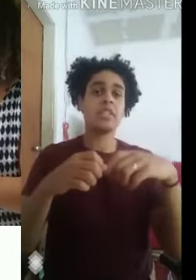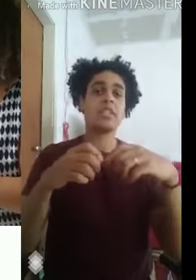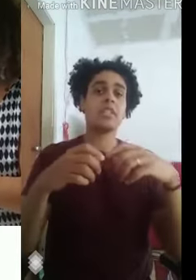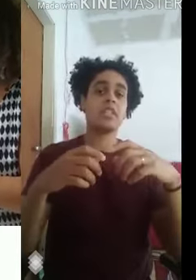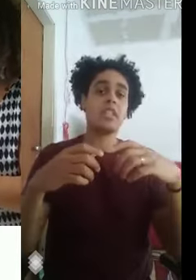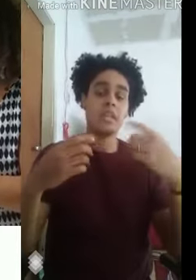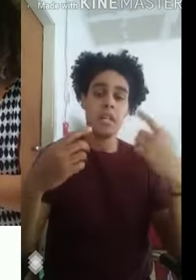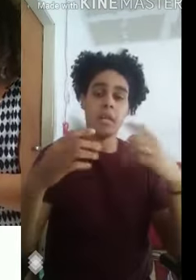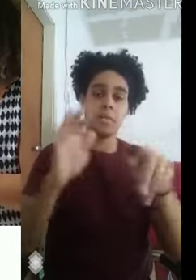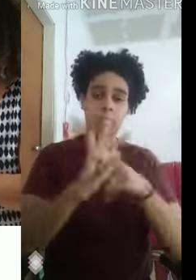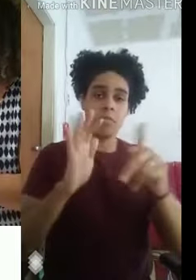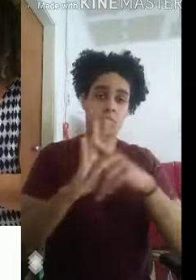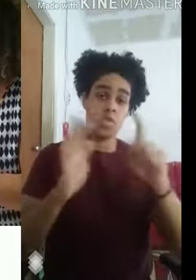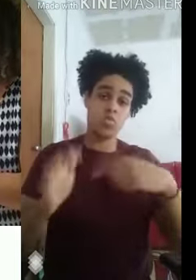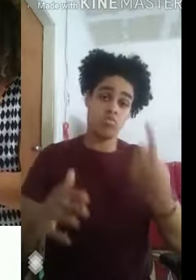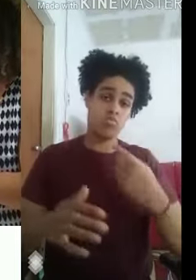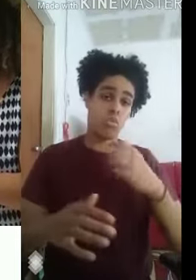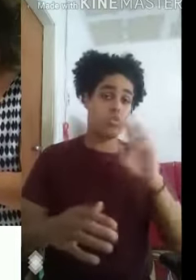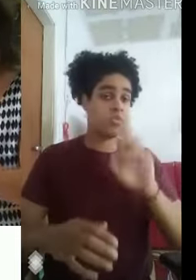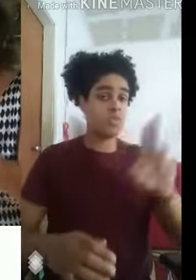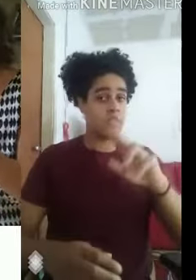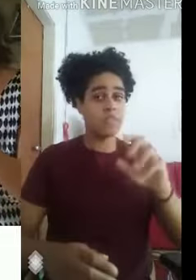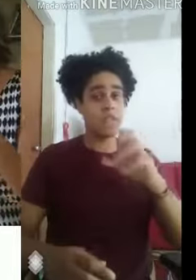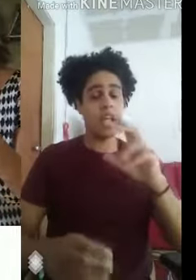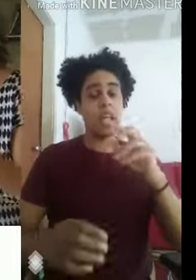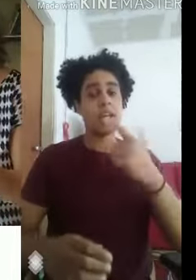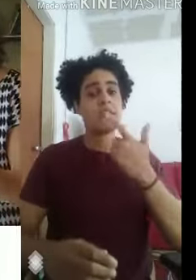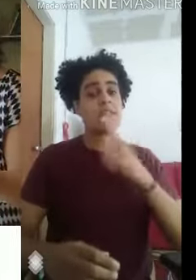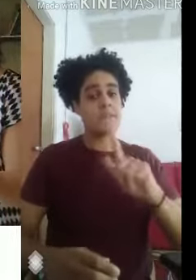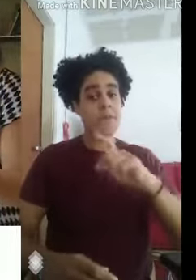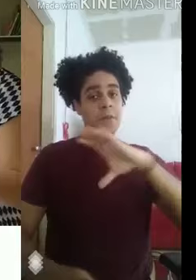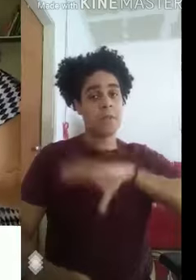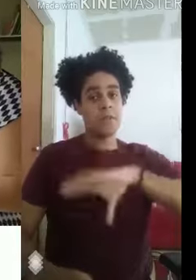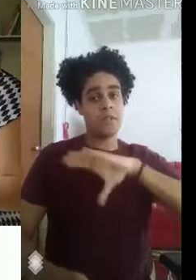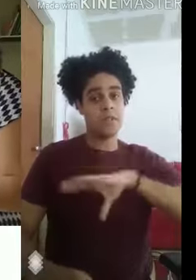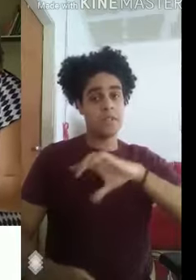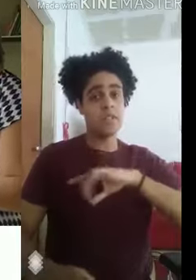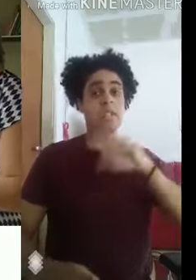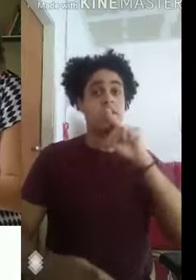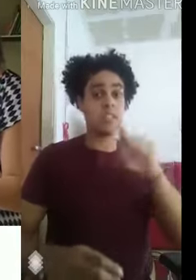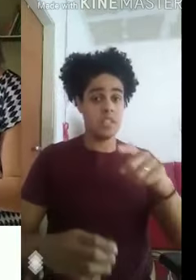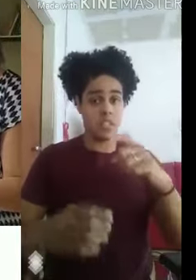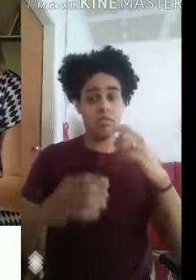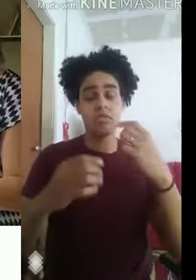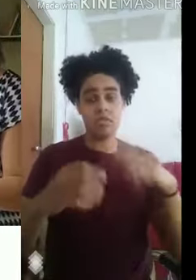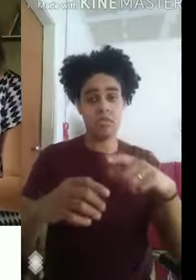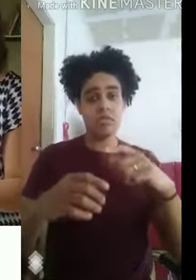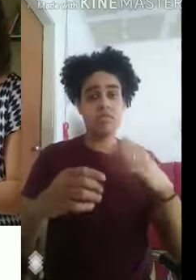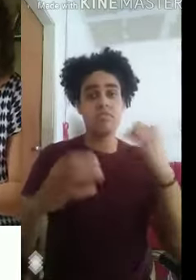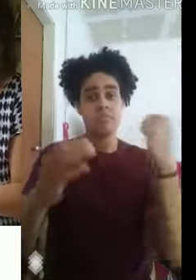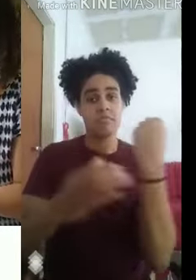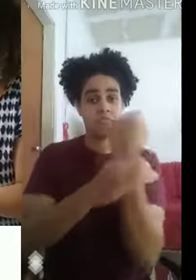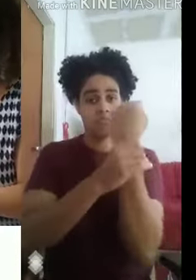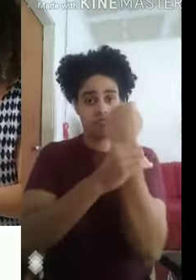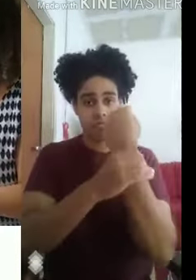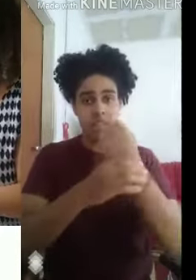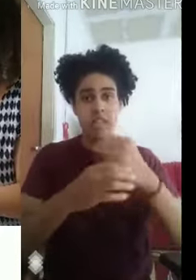essa linguagem, ela vai garantir a coesão que o texto precisa